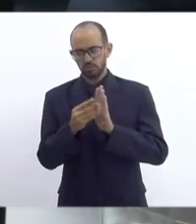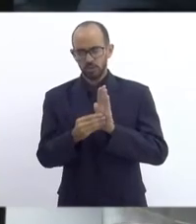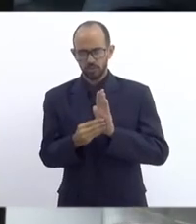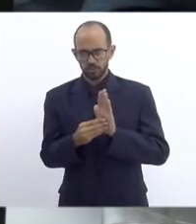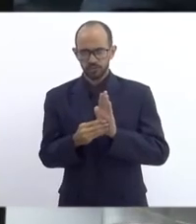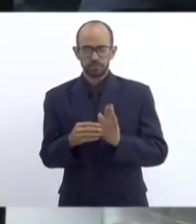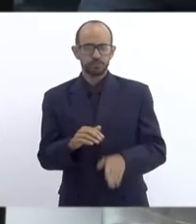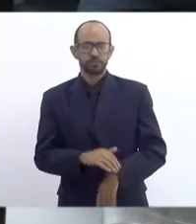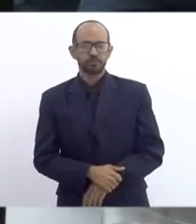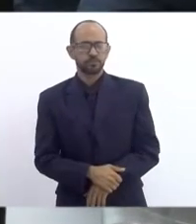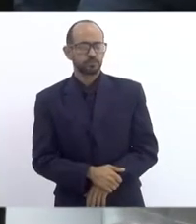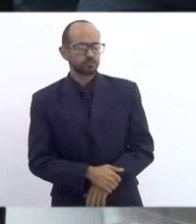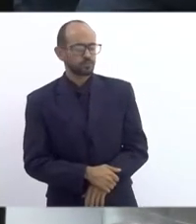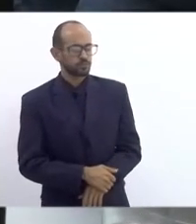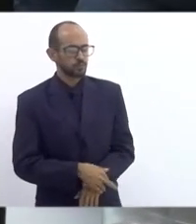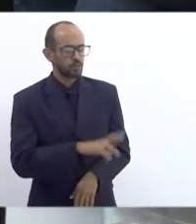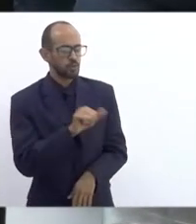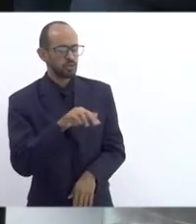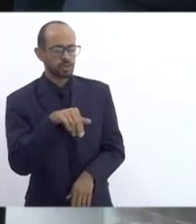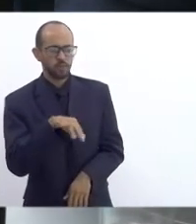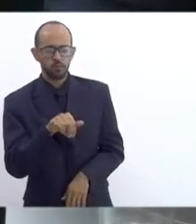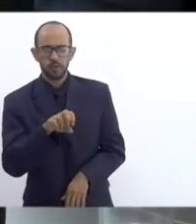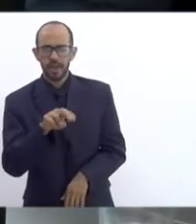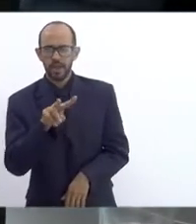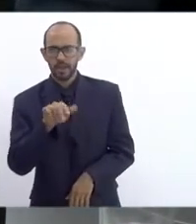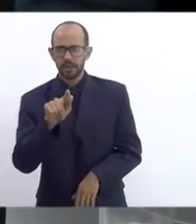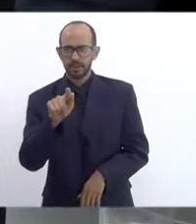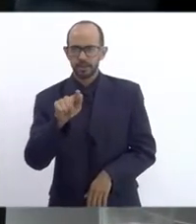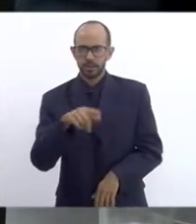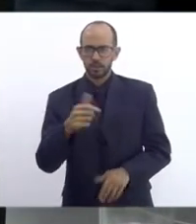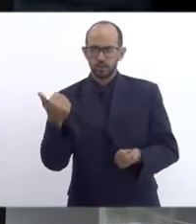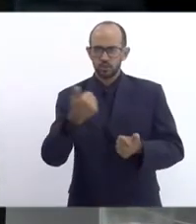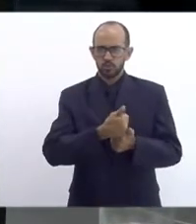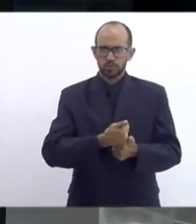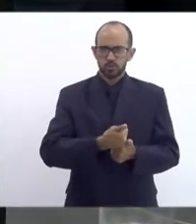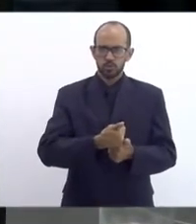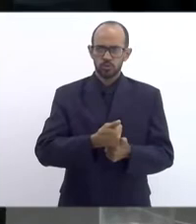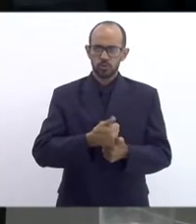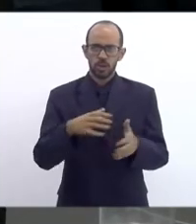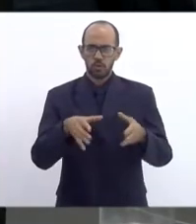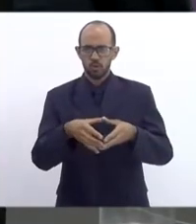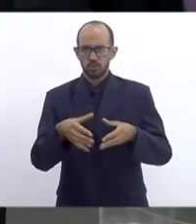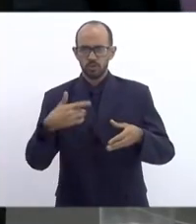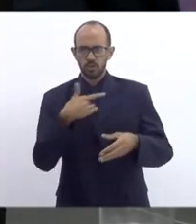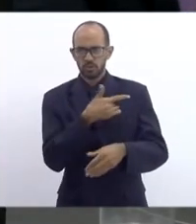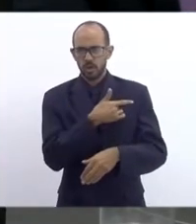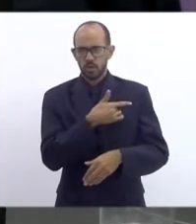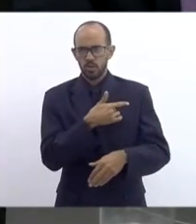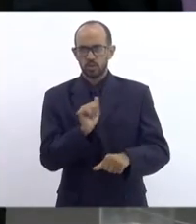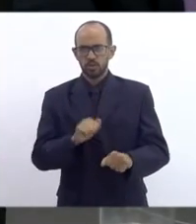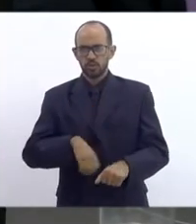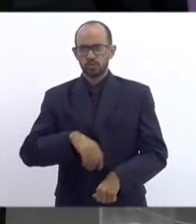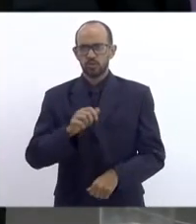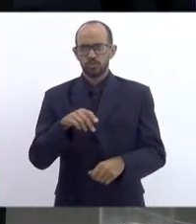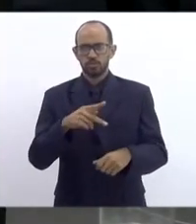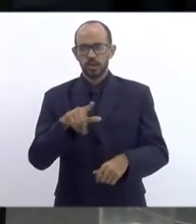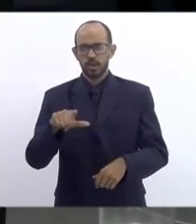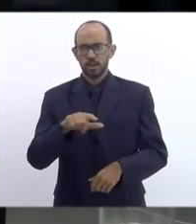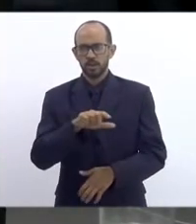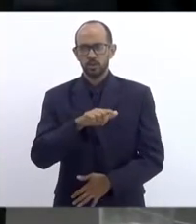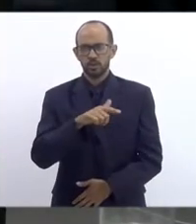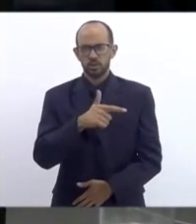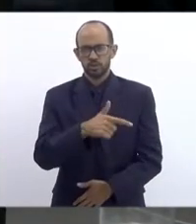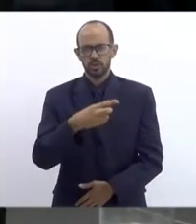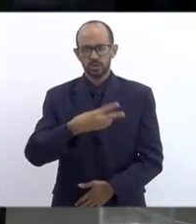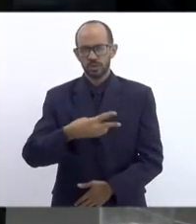Relator, deputado Rosenberg Reis, 55 da pauta. Substitutivo da Comissão de Saúde ao projeto de lei 233/2015, autoria deputada Marta